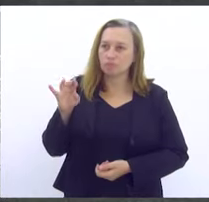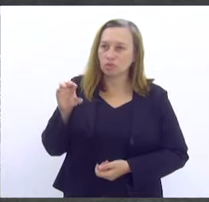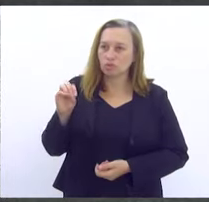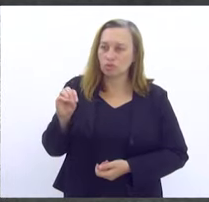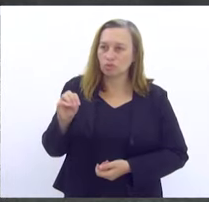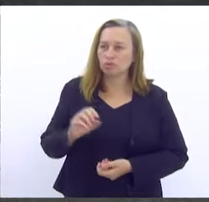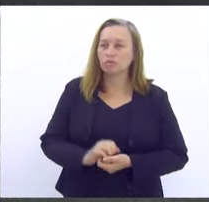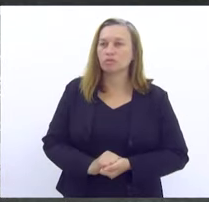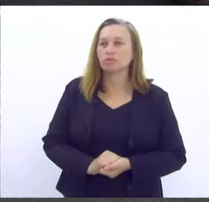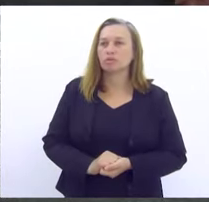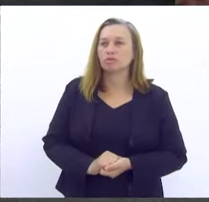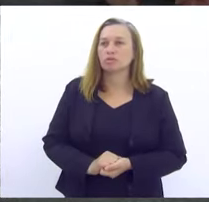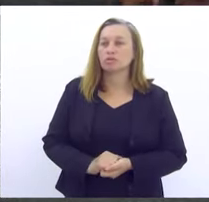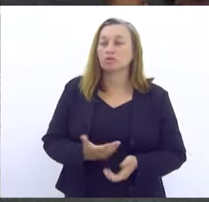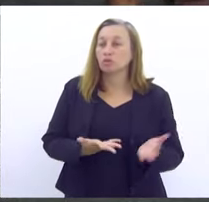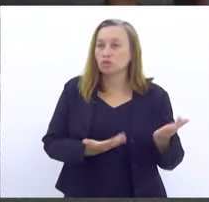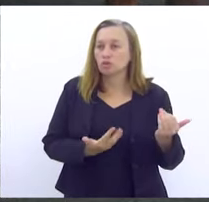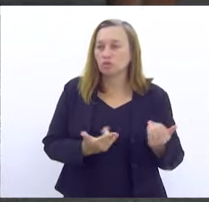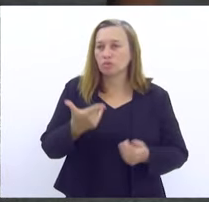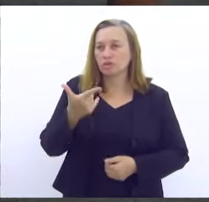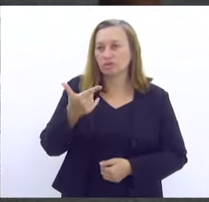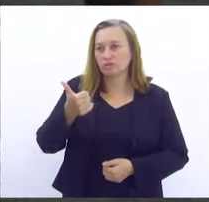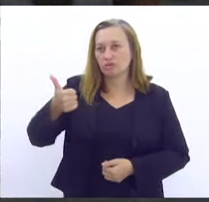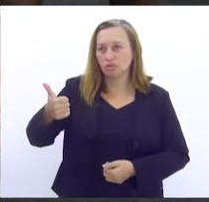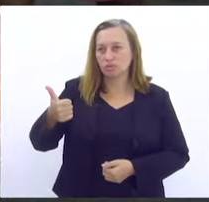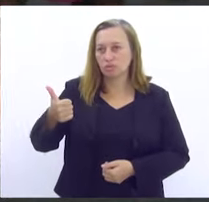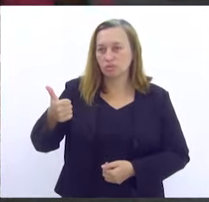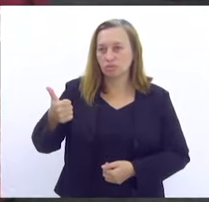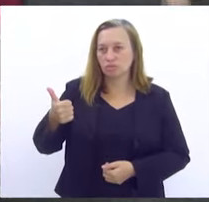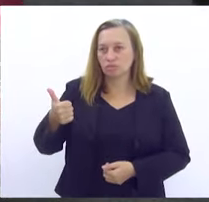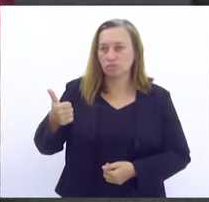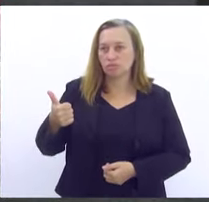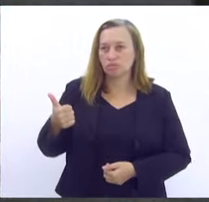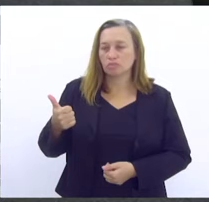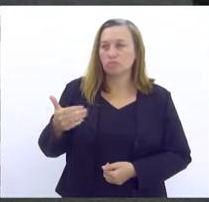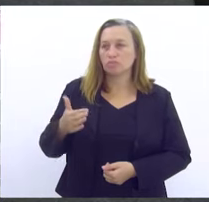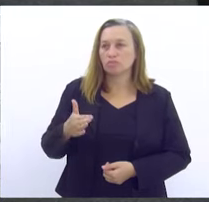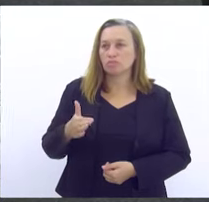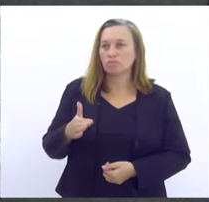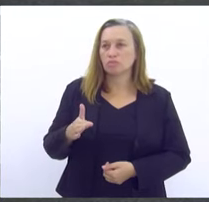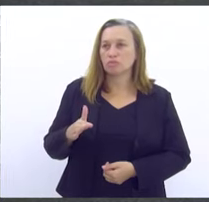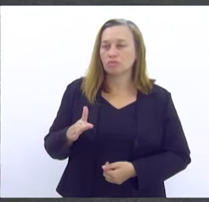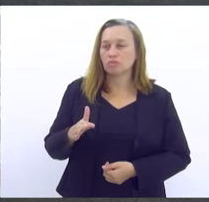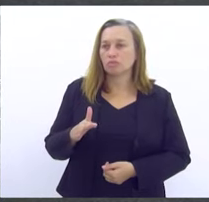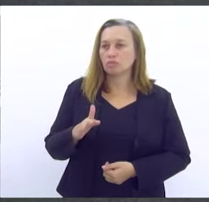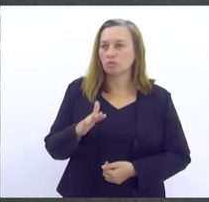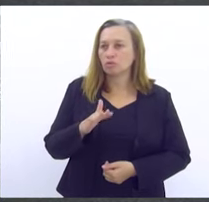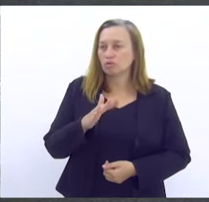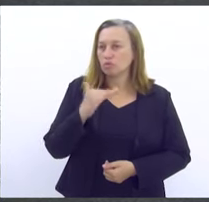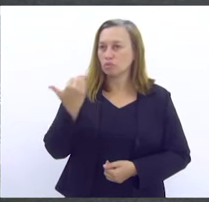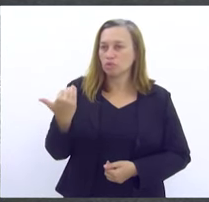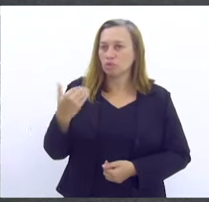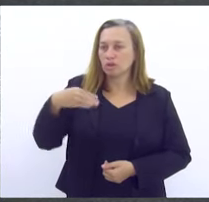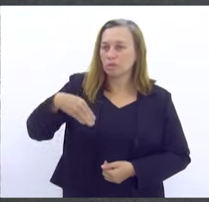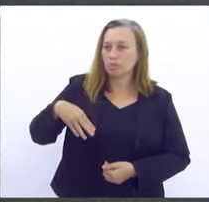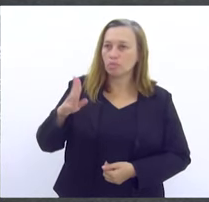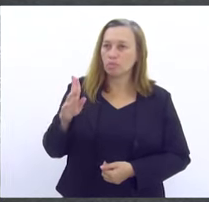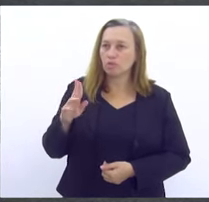Marco Antônio, um jovem de 21 anos, foi covardemente assassinado na Muzema.